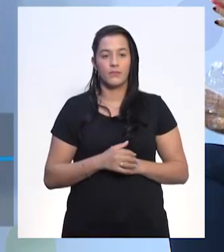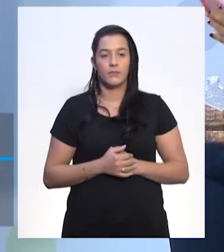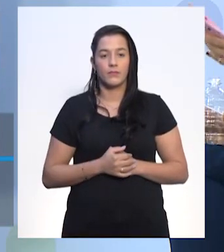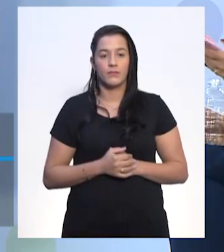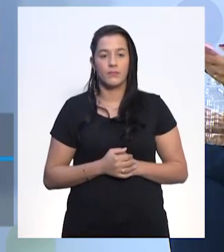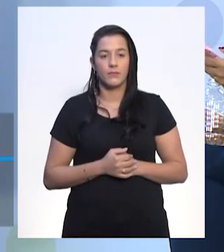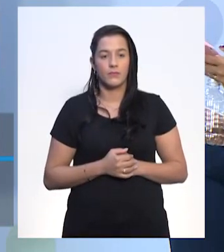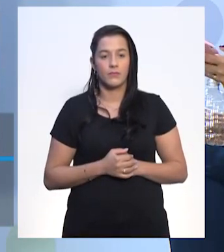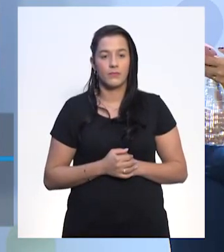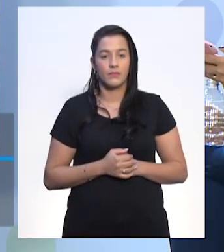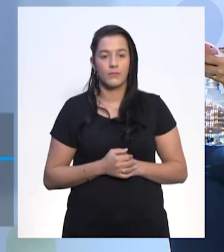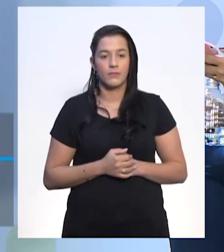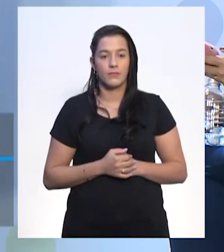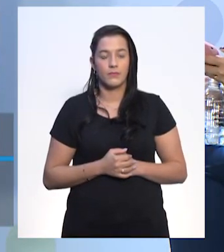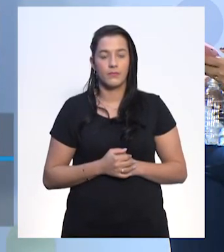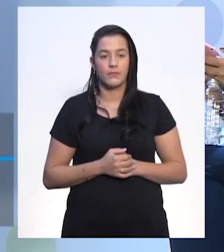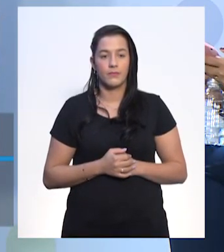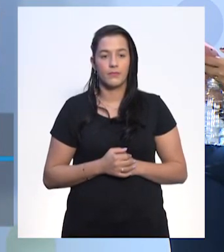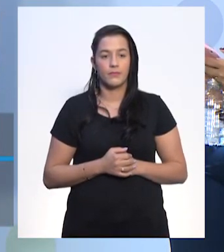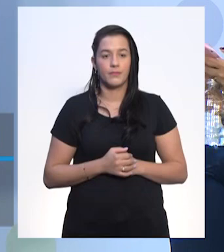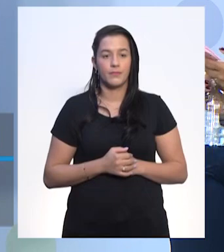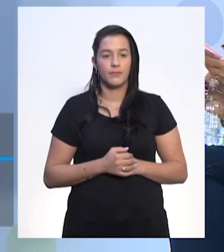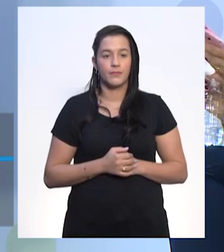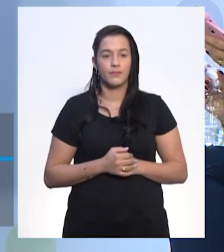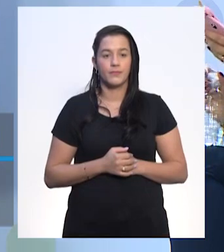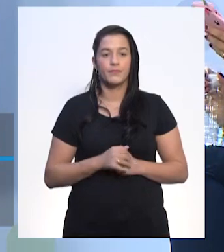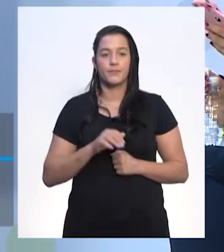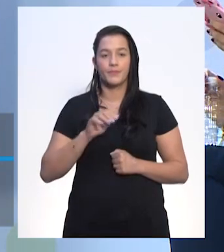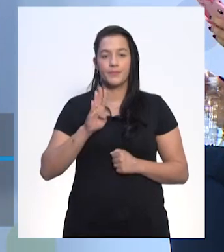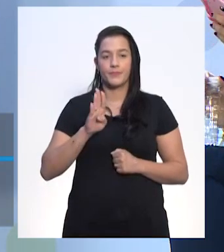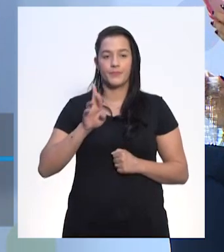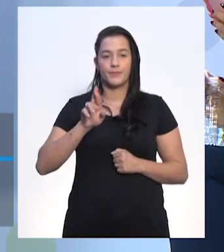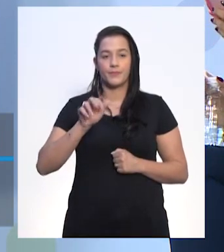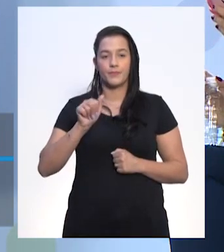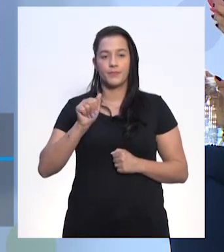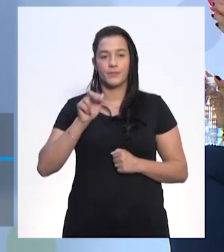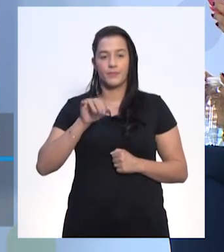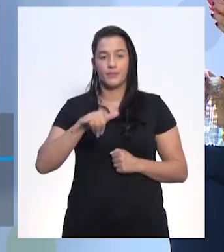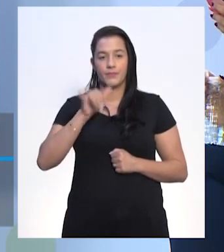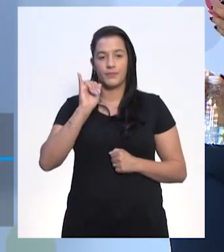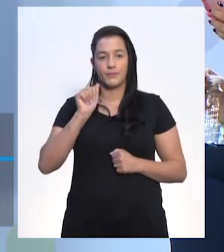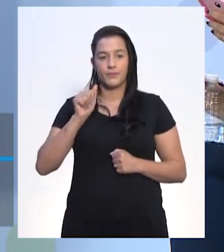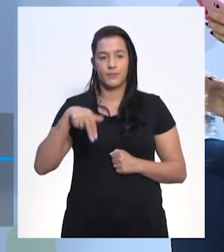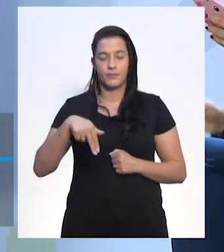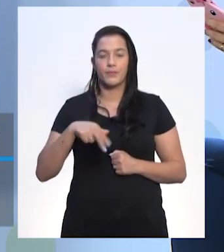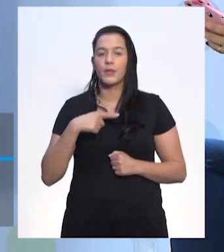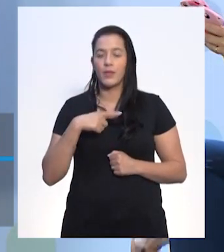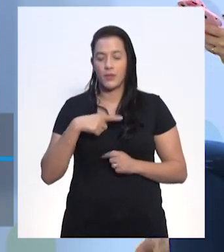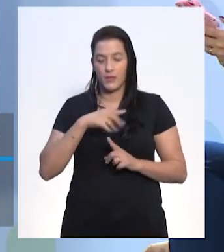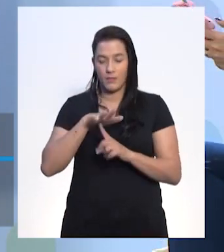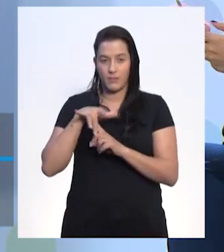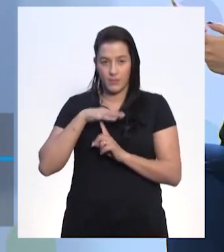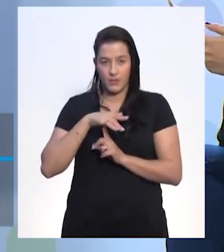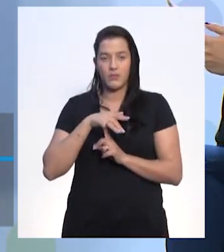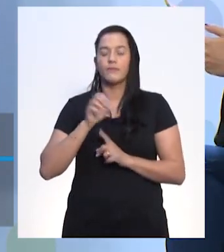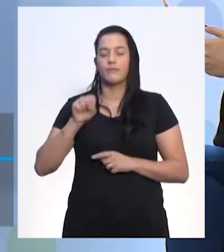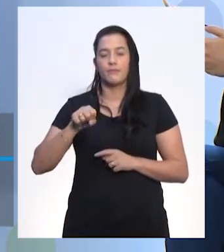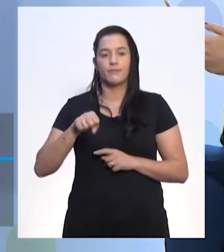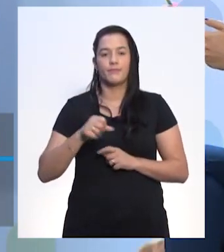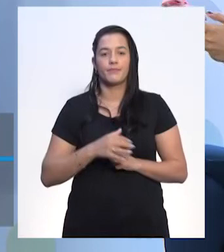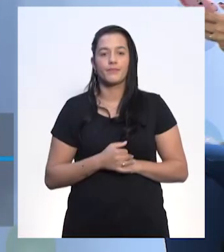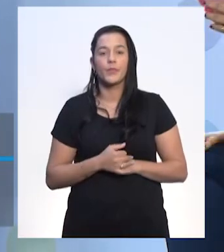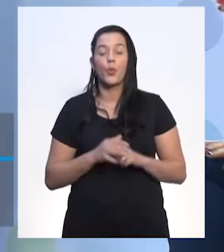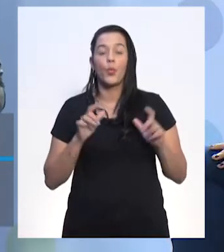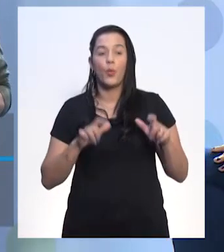Vamos fazer certinho, né? Isso aí. Brian, tem? Sim. Ok. Estado